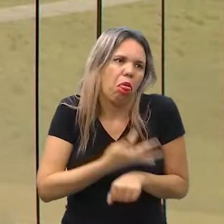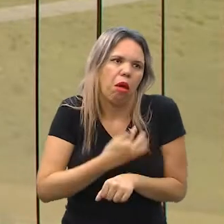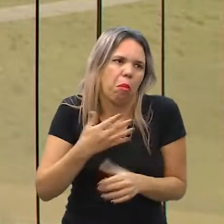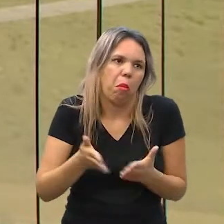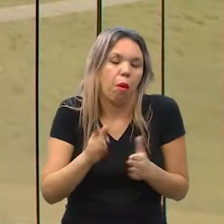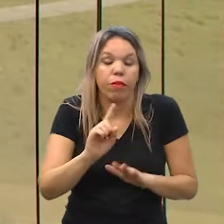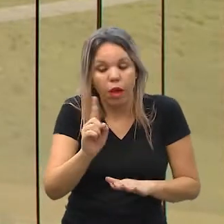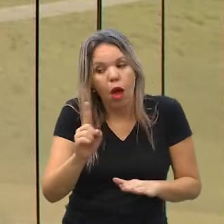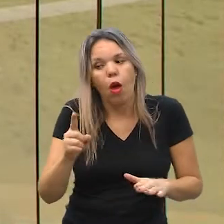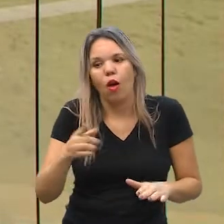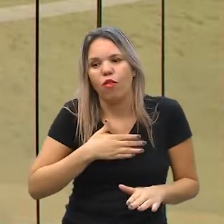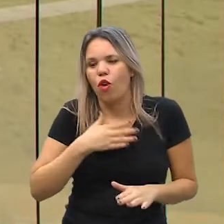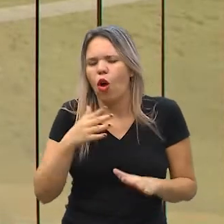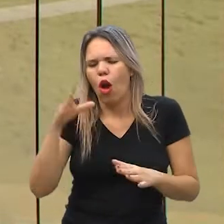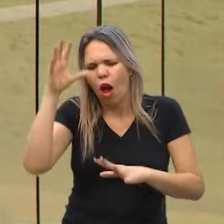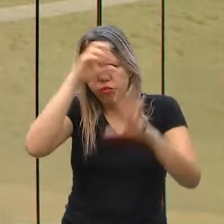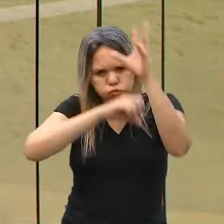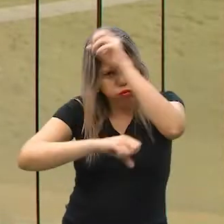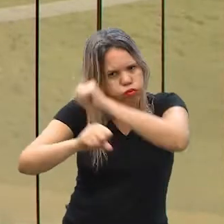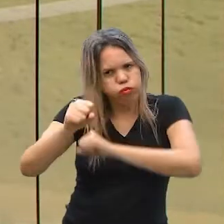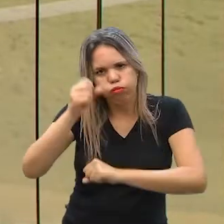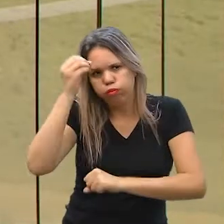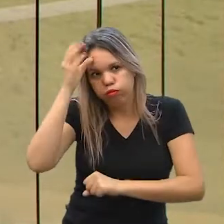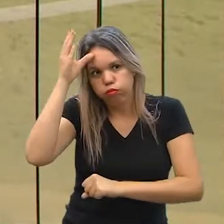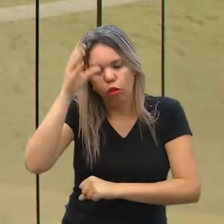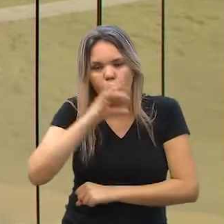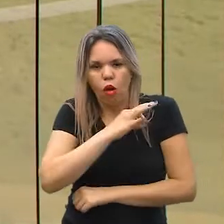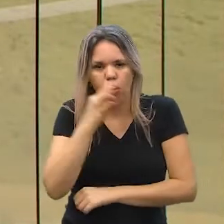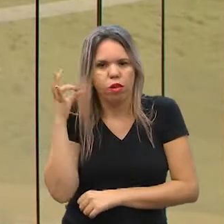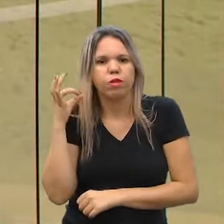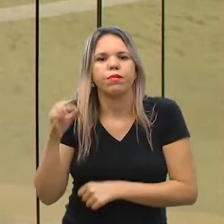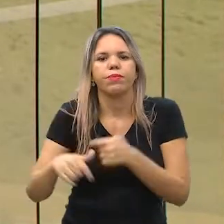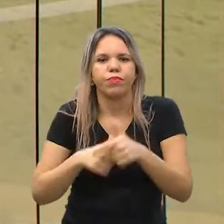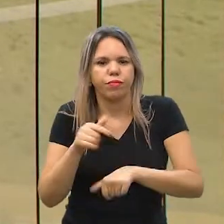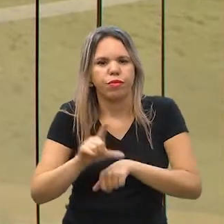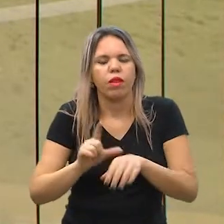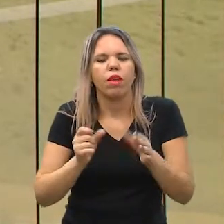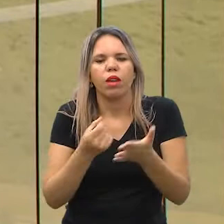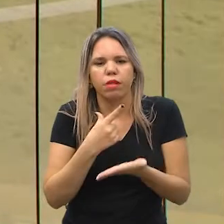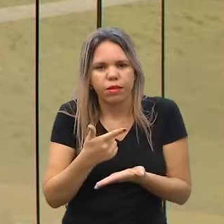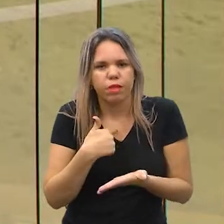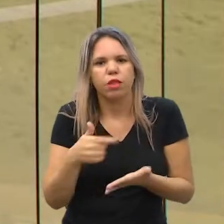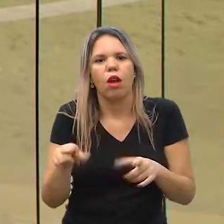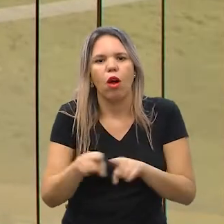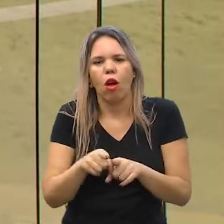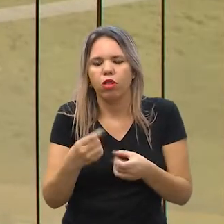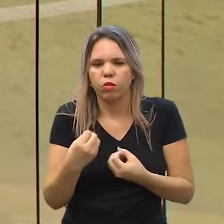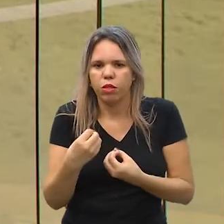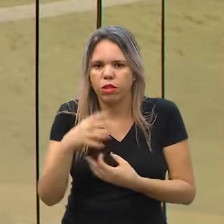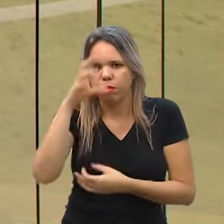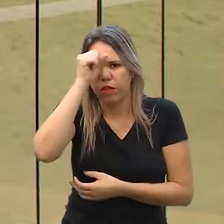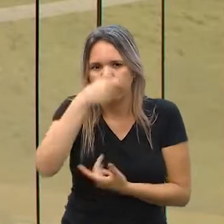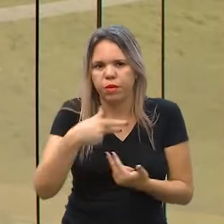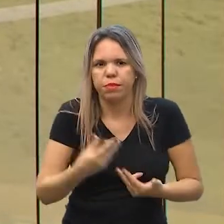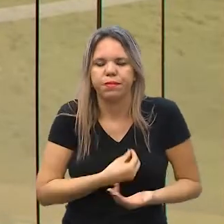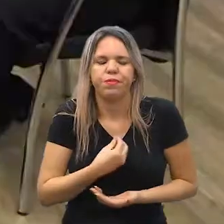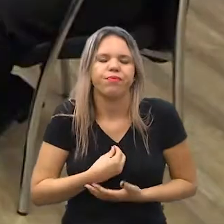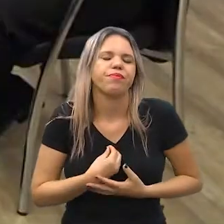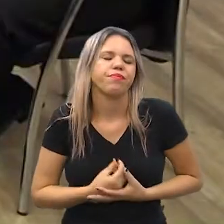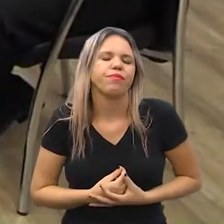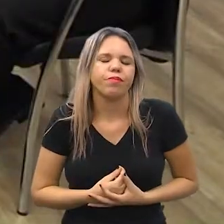necessidade, mas foi uma grande escola na minha vida e a farmácia do Santiago também foi uma grande escola na minha